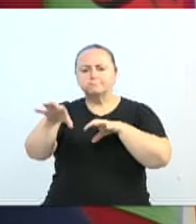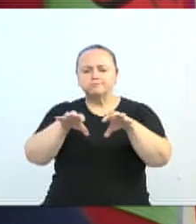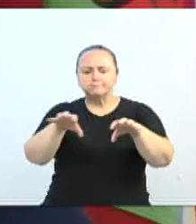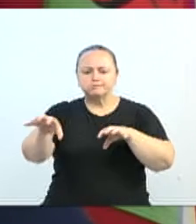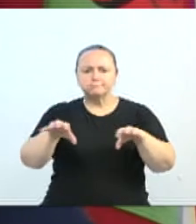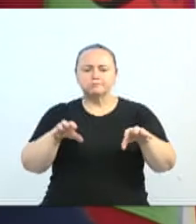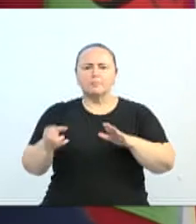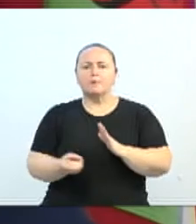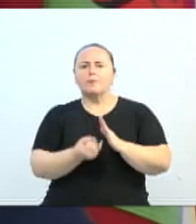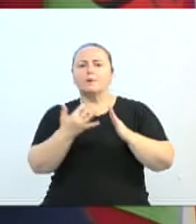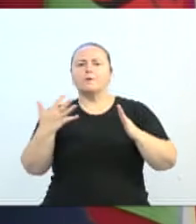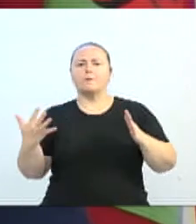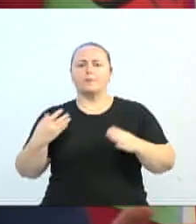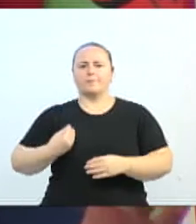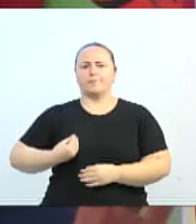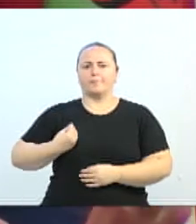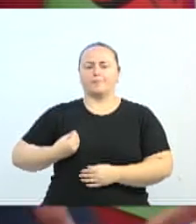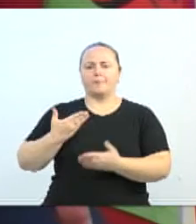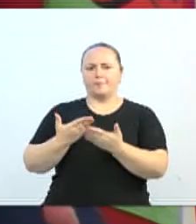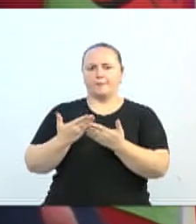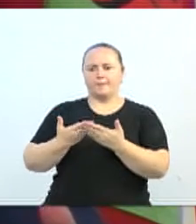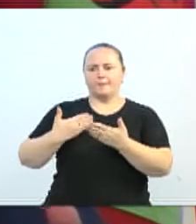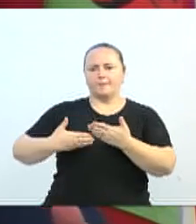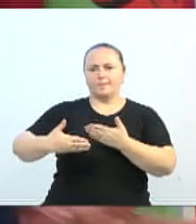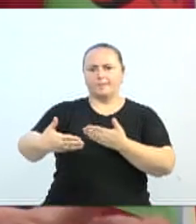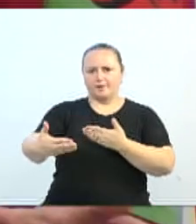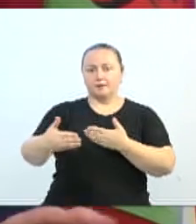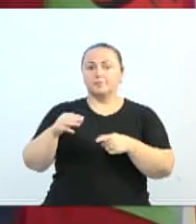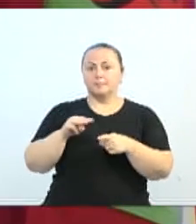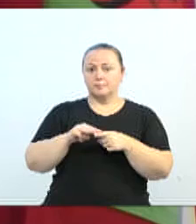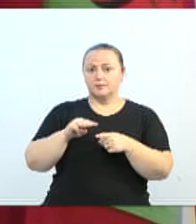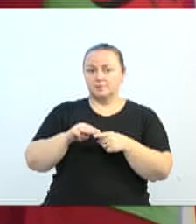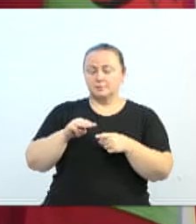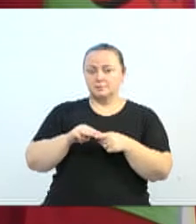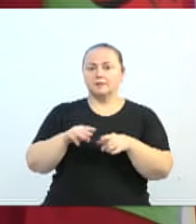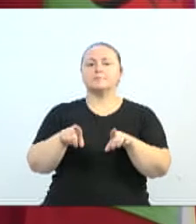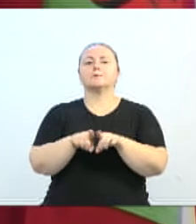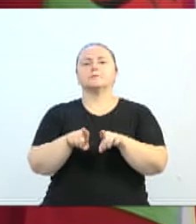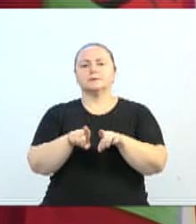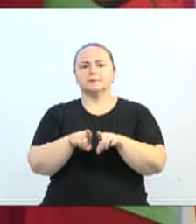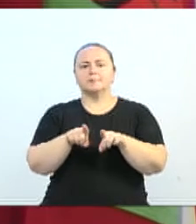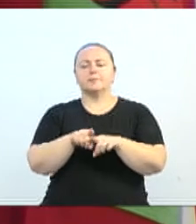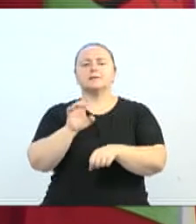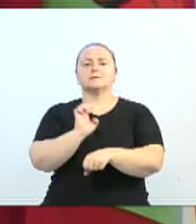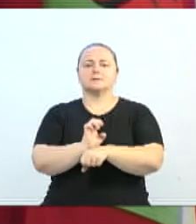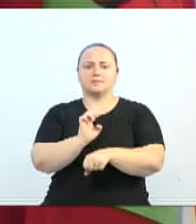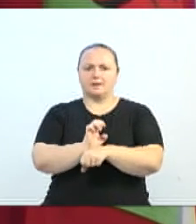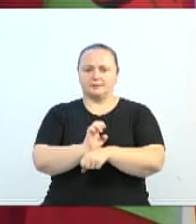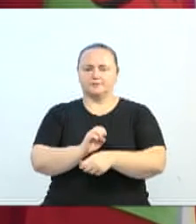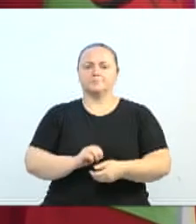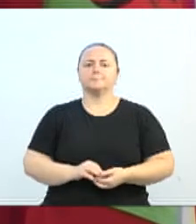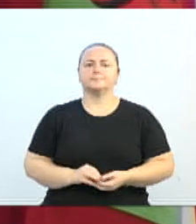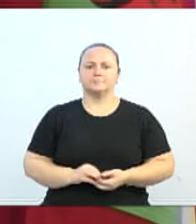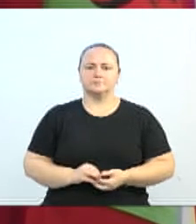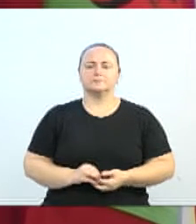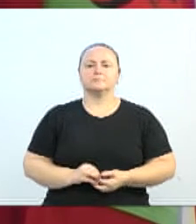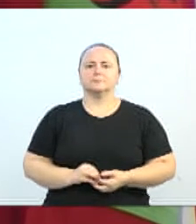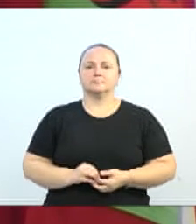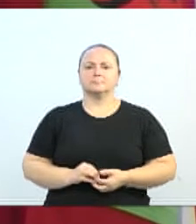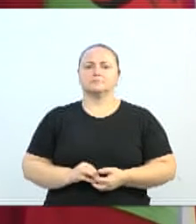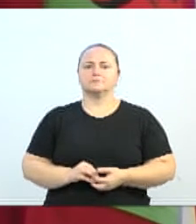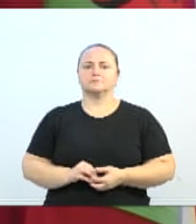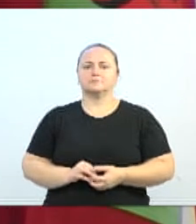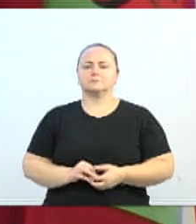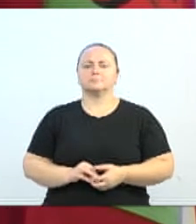quantos estrangeiros estão estudando, tanto na rede municipal quanto na rede estadual. Então, eu parabenizo a todos e termino